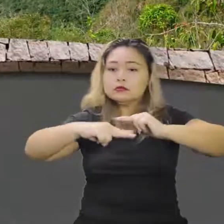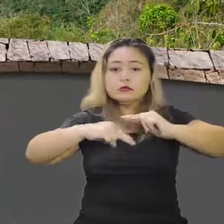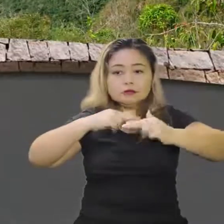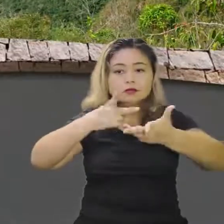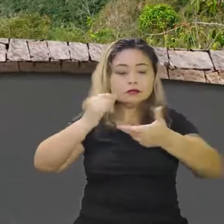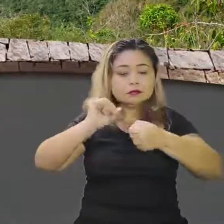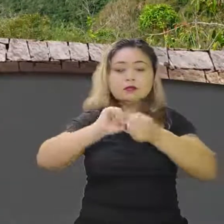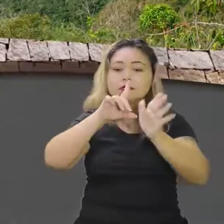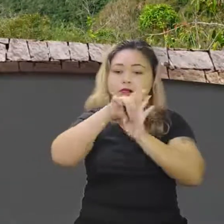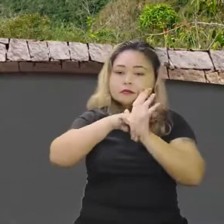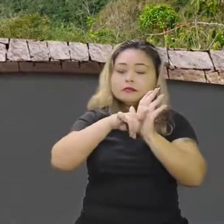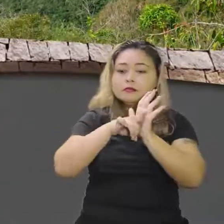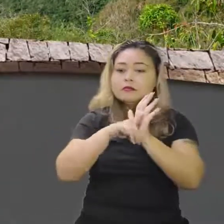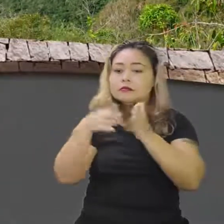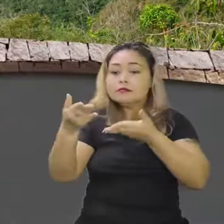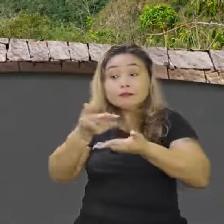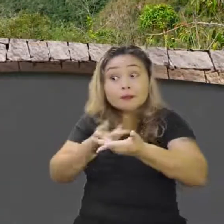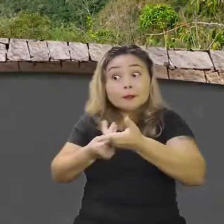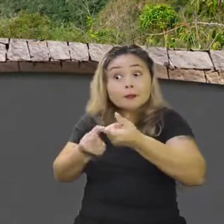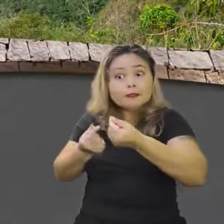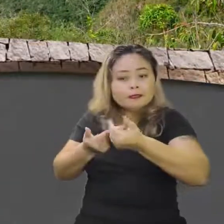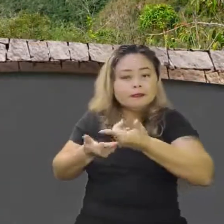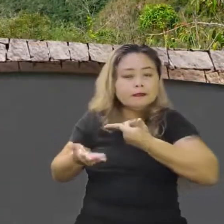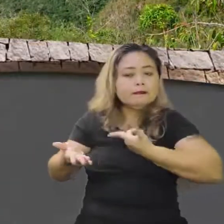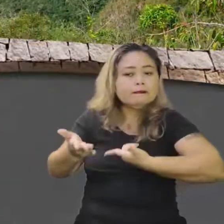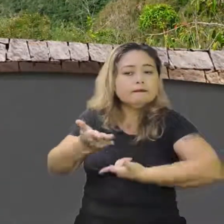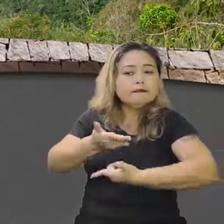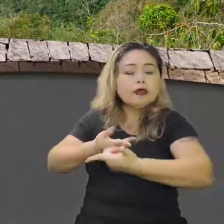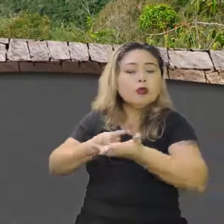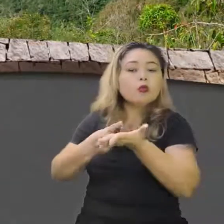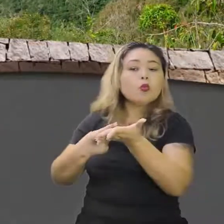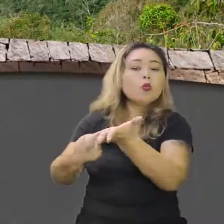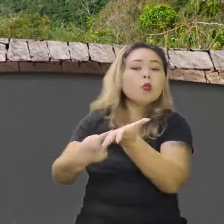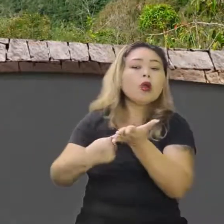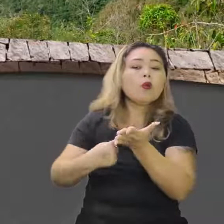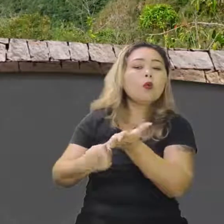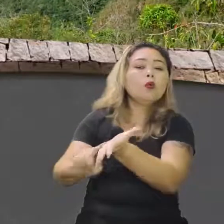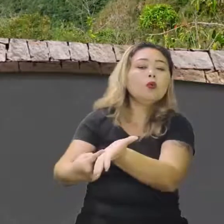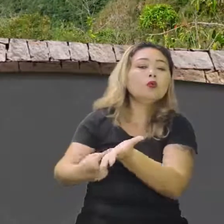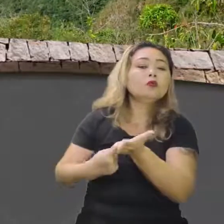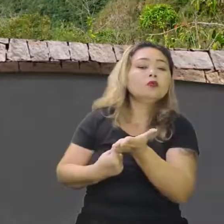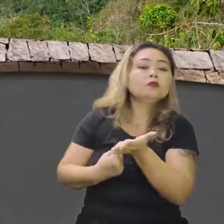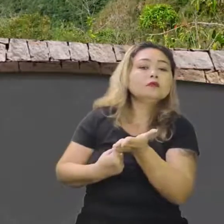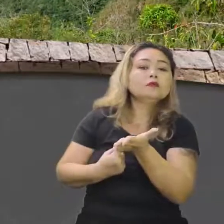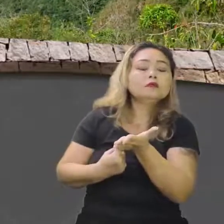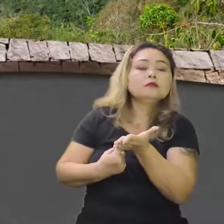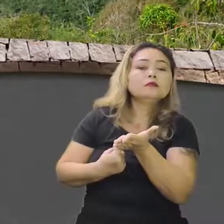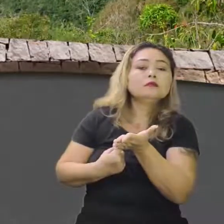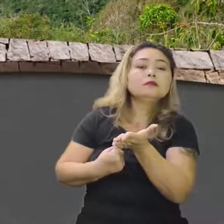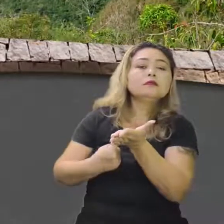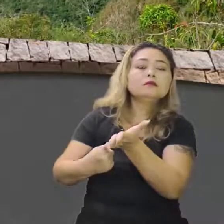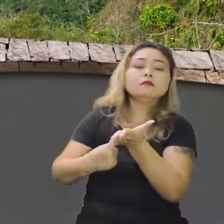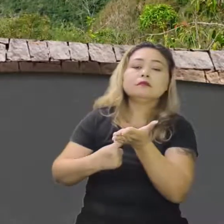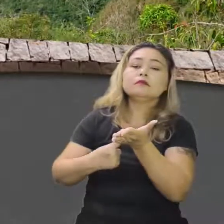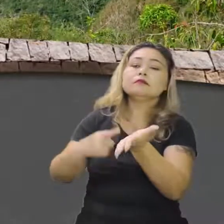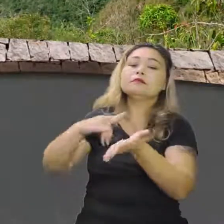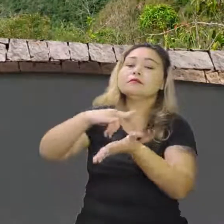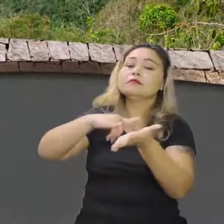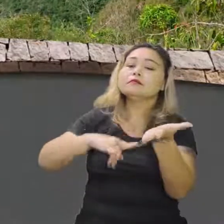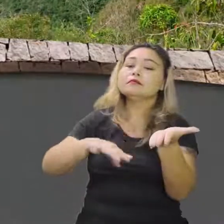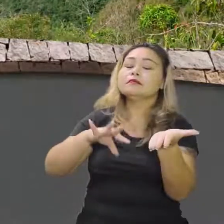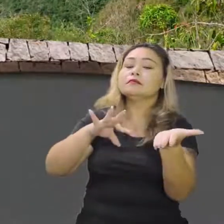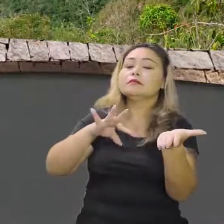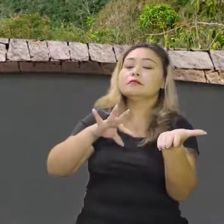E essas negociações vêm de um acordo depois lá, que é o acordo chamado Tratado de